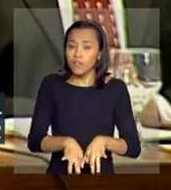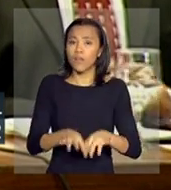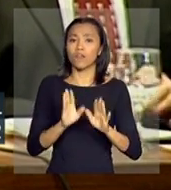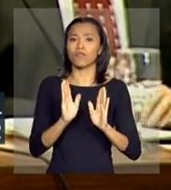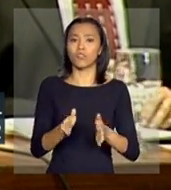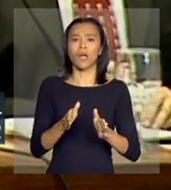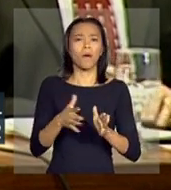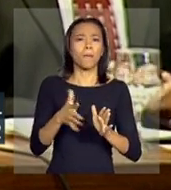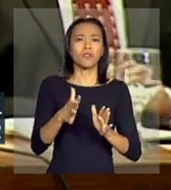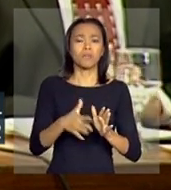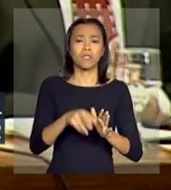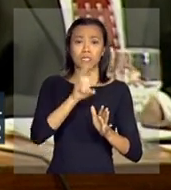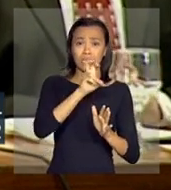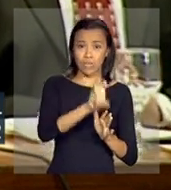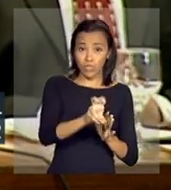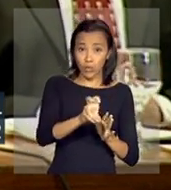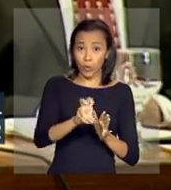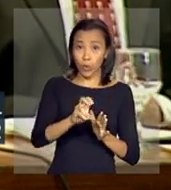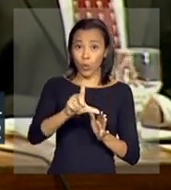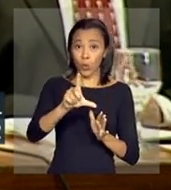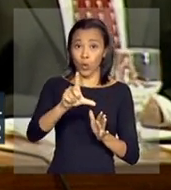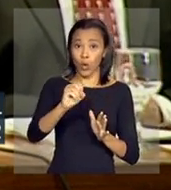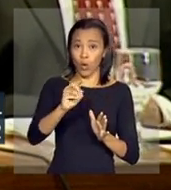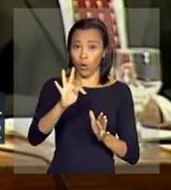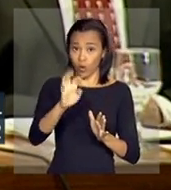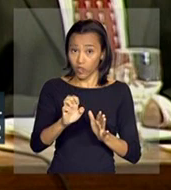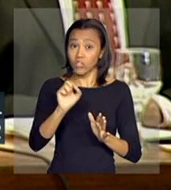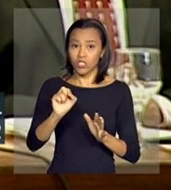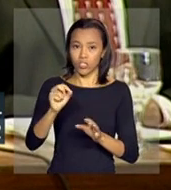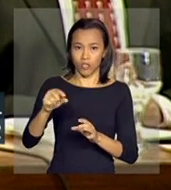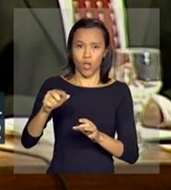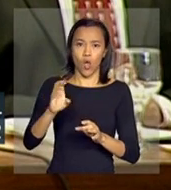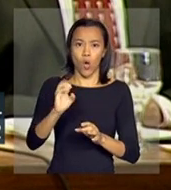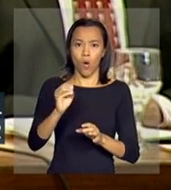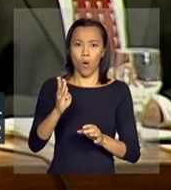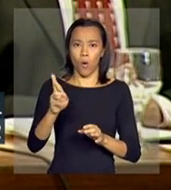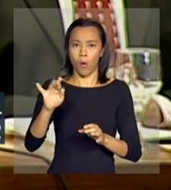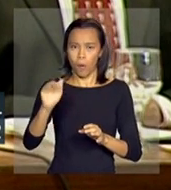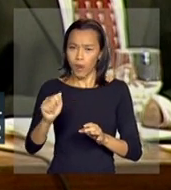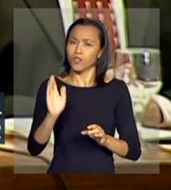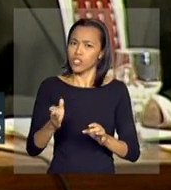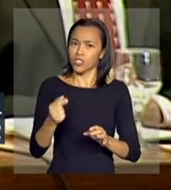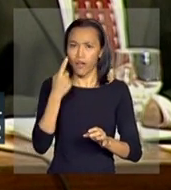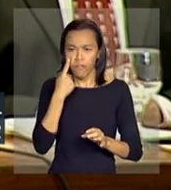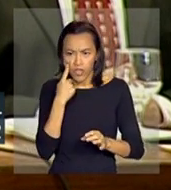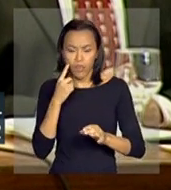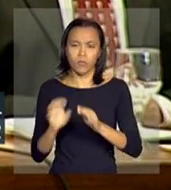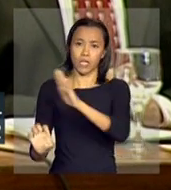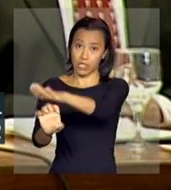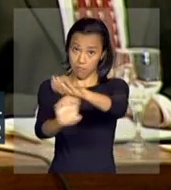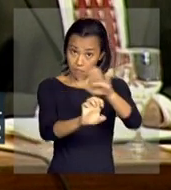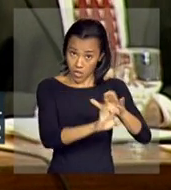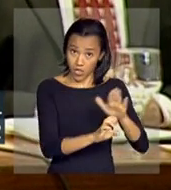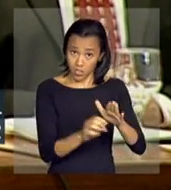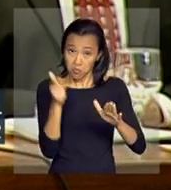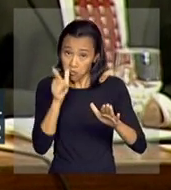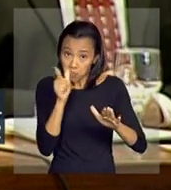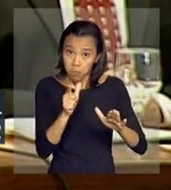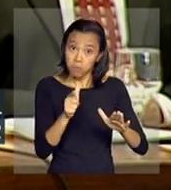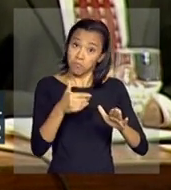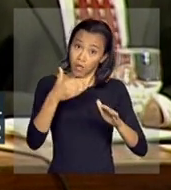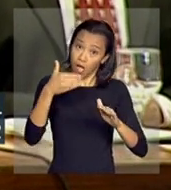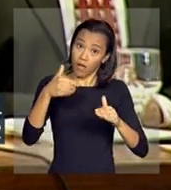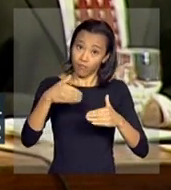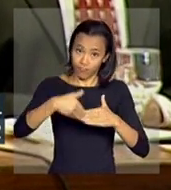a 5 lotes de obra. Notificamos já as primeiras empresas a partir desse mês, mas a posição